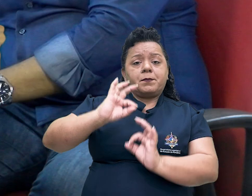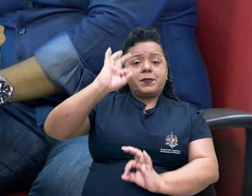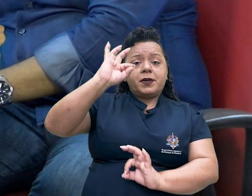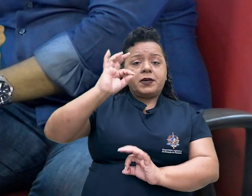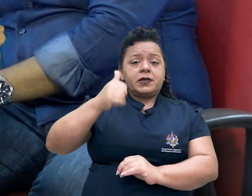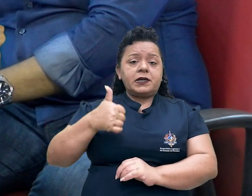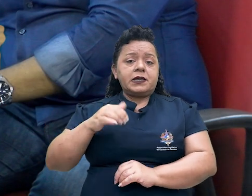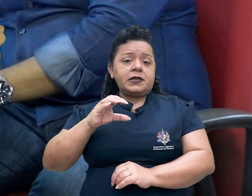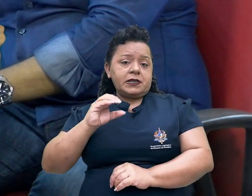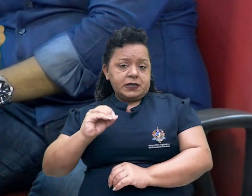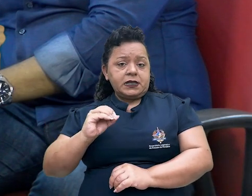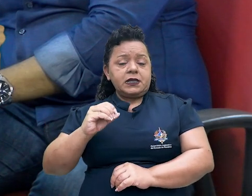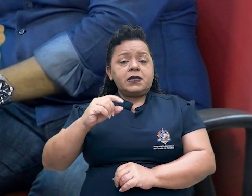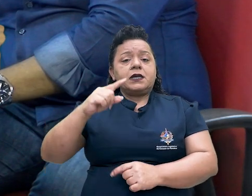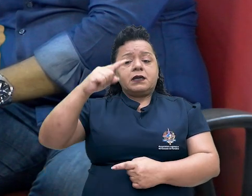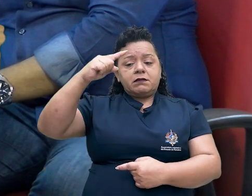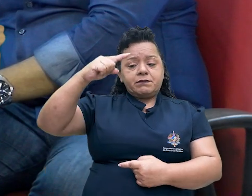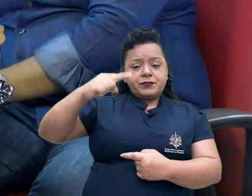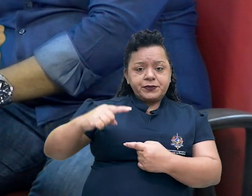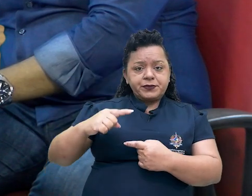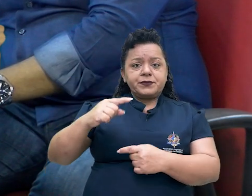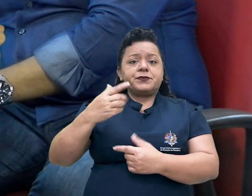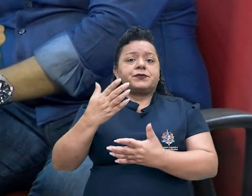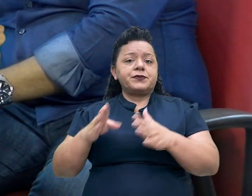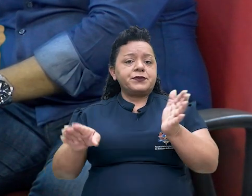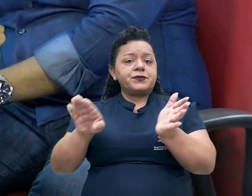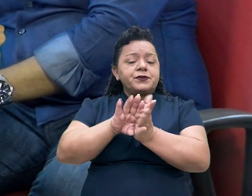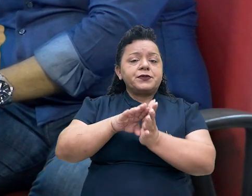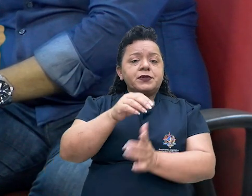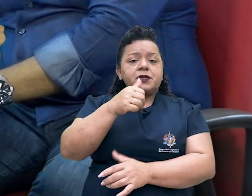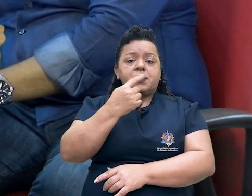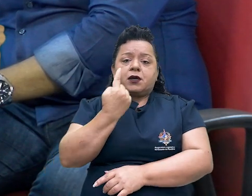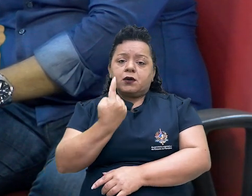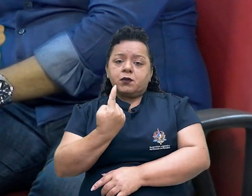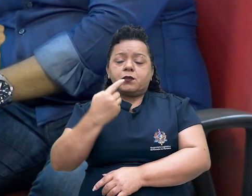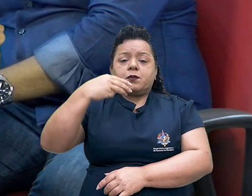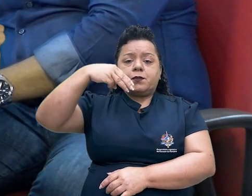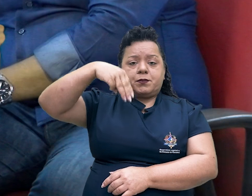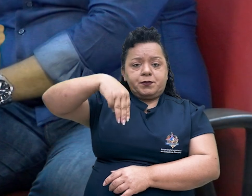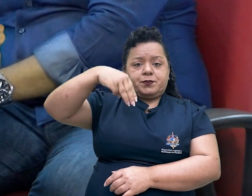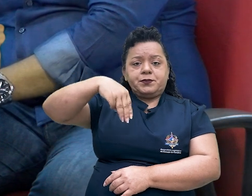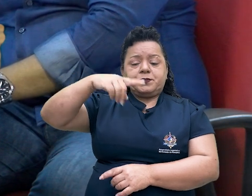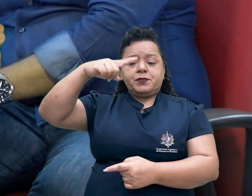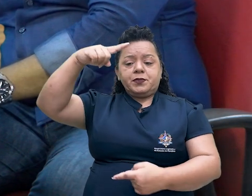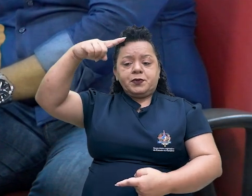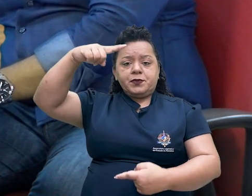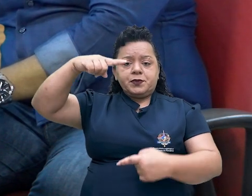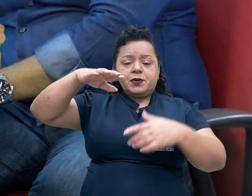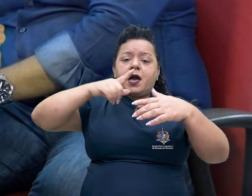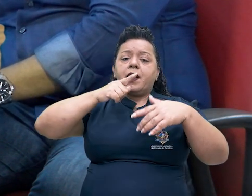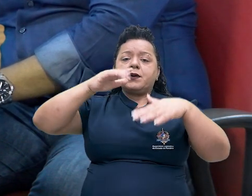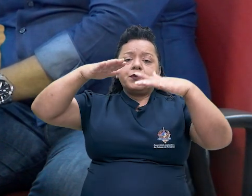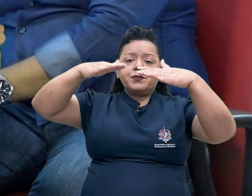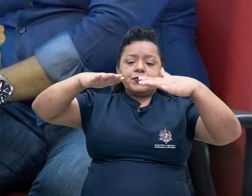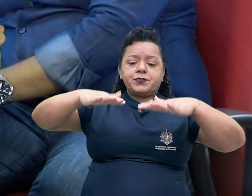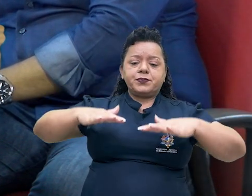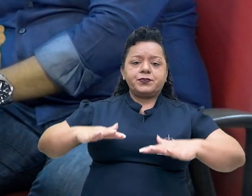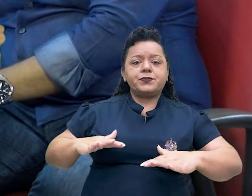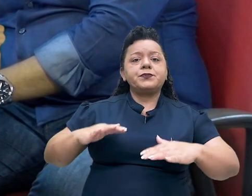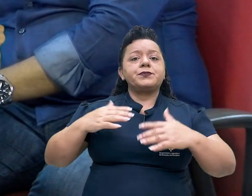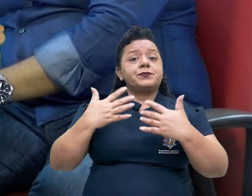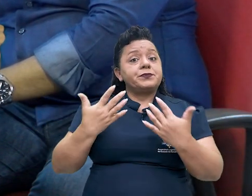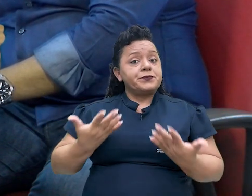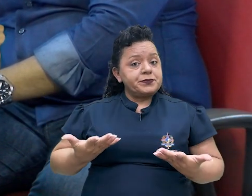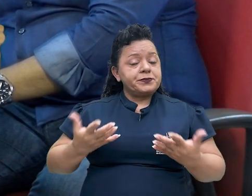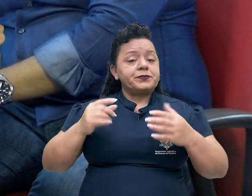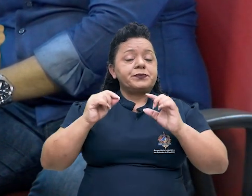cpan e órgãos climáticos que rio pode chegar a 1 m desse ano chega 1 m falta água